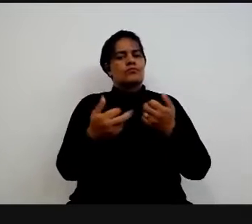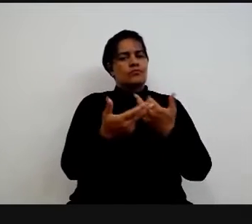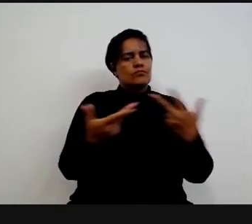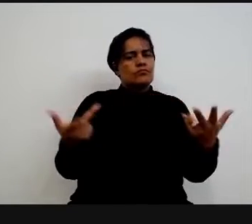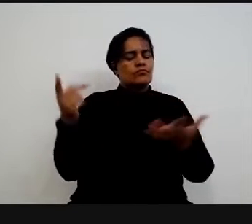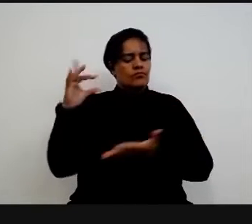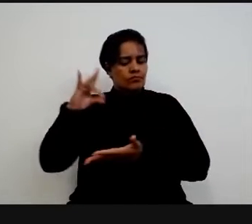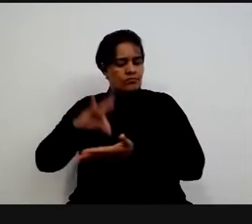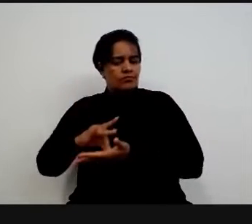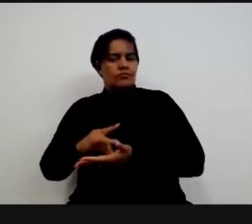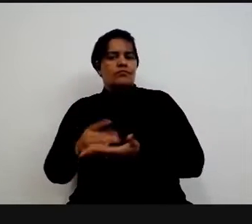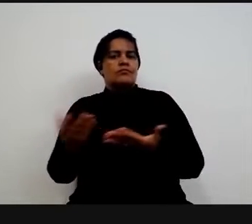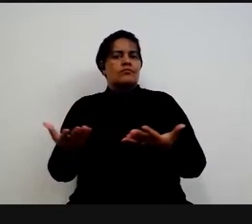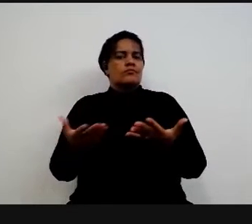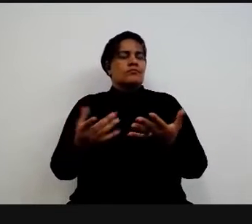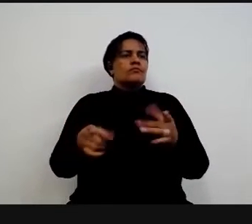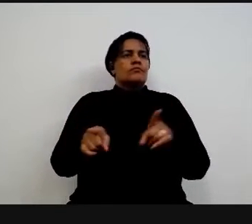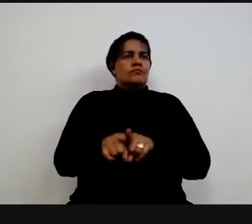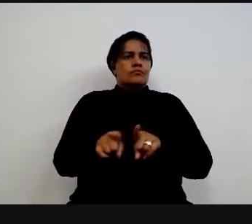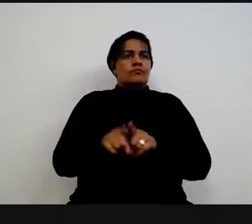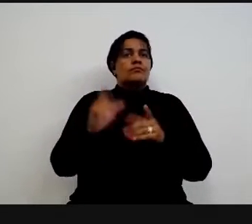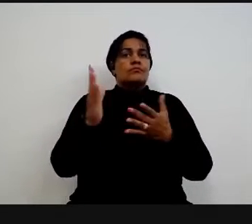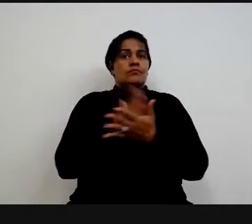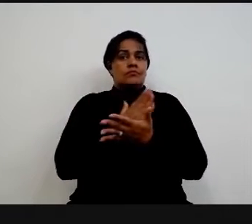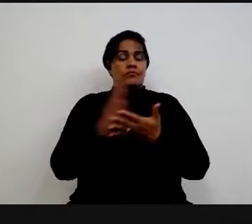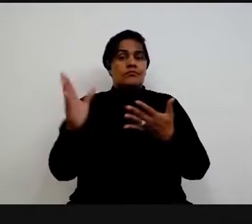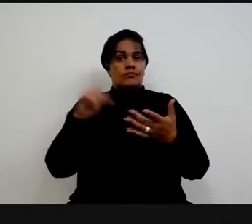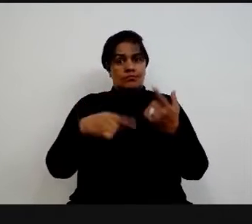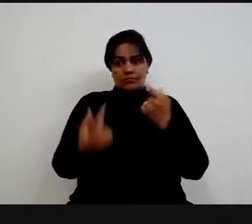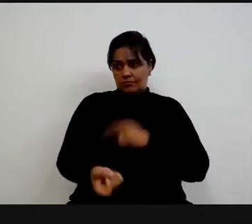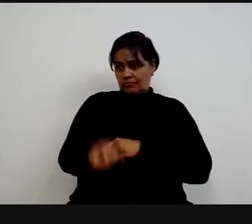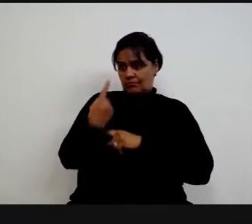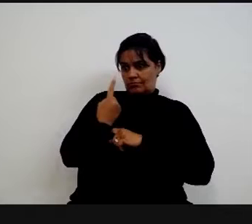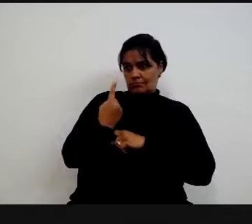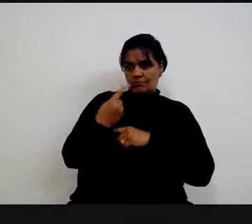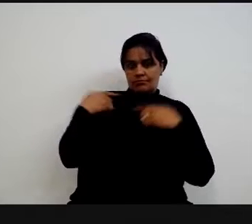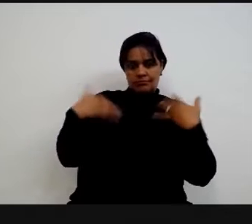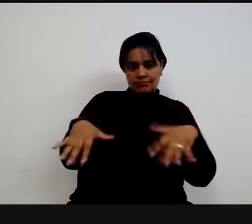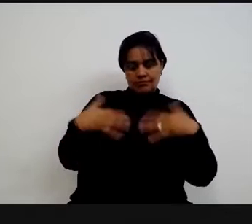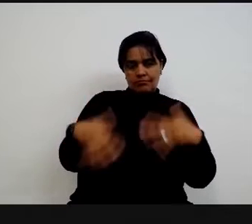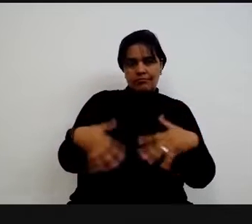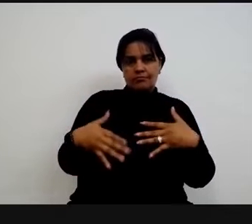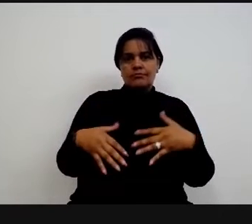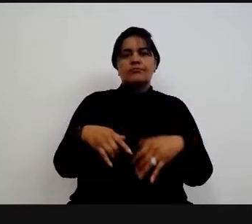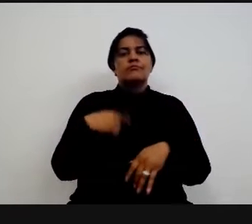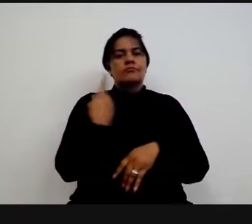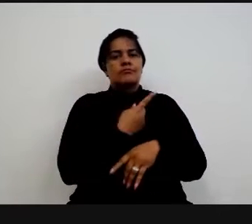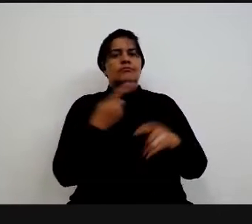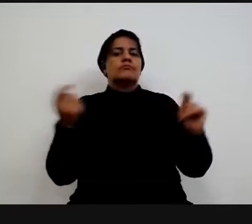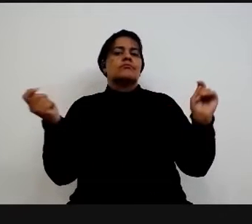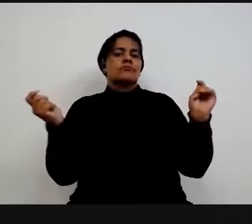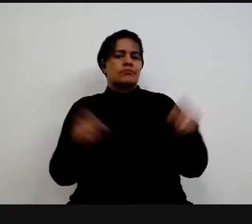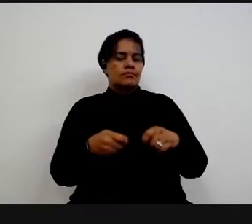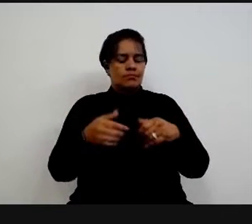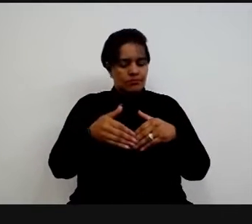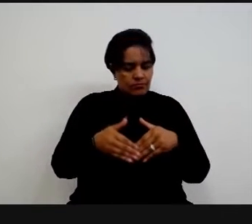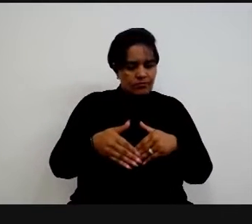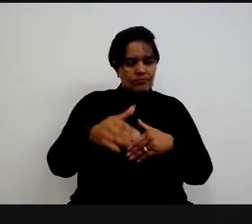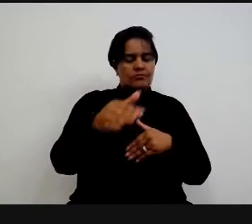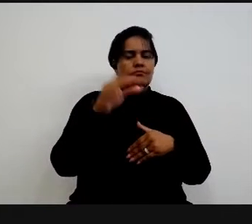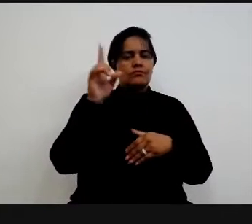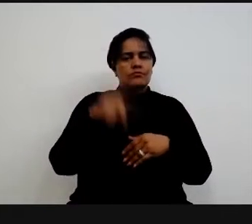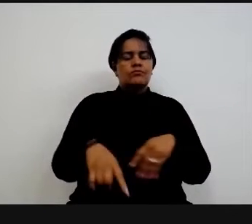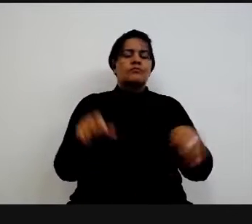prováveis, aqueles também que aparentemente são absurdos, né, inimagináveis, e para que a gente possa, a partir